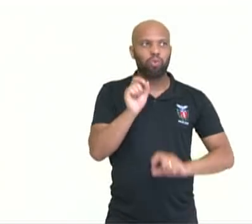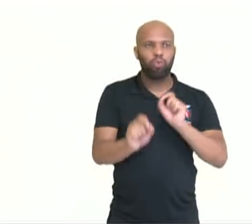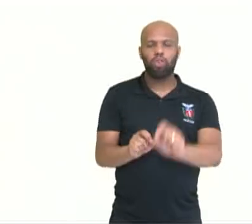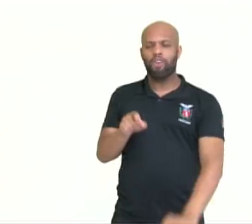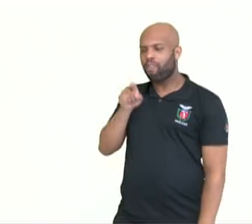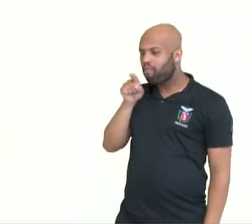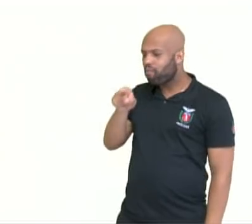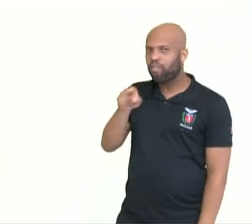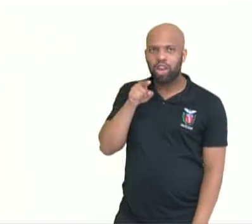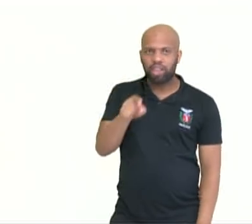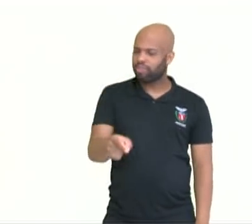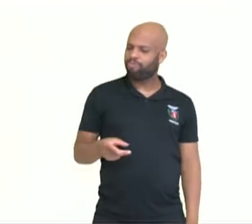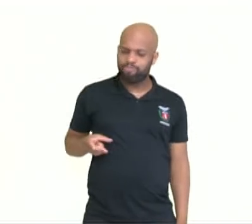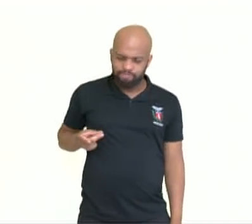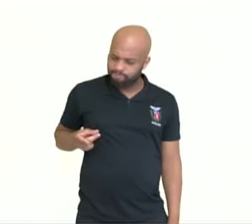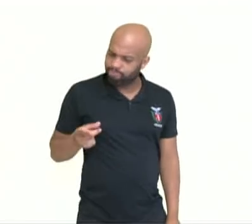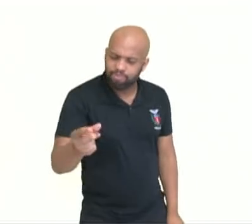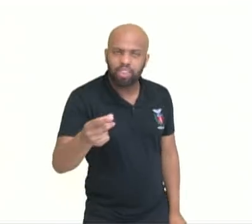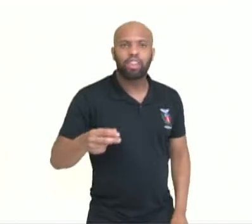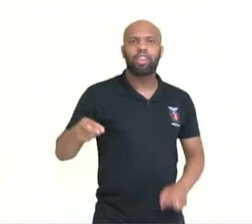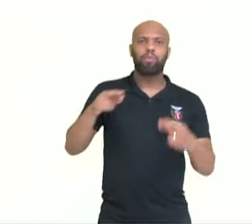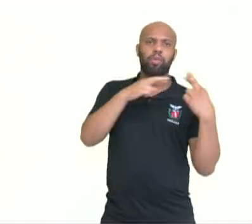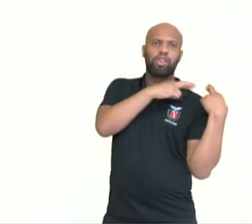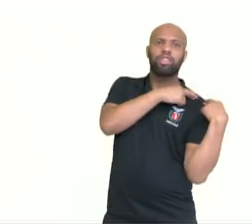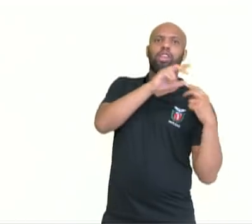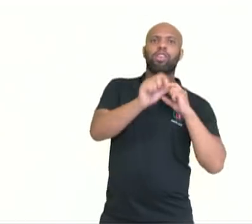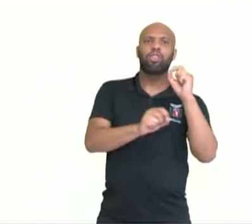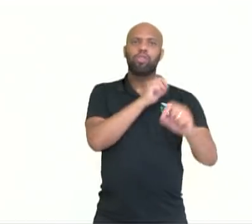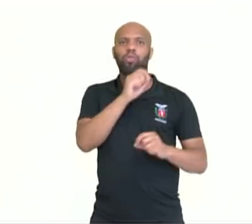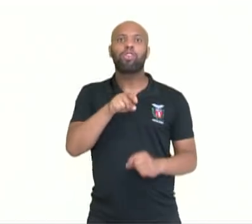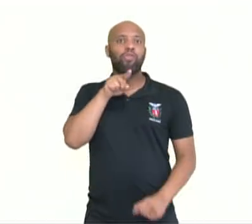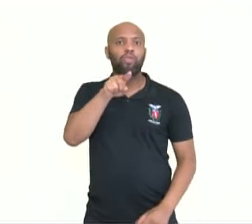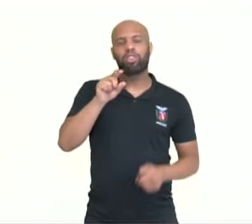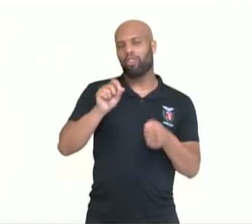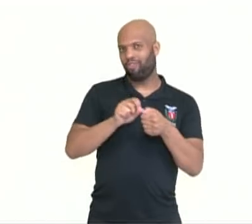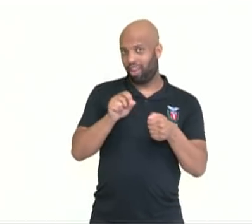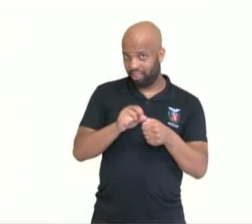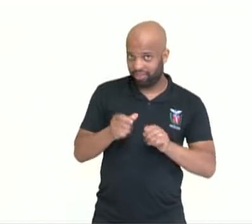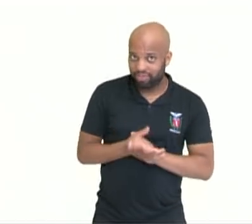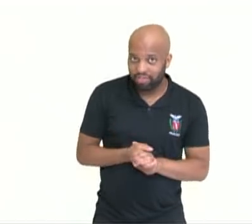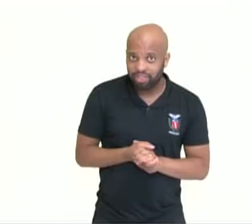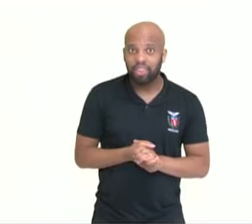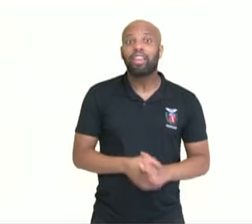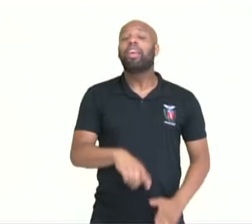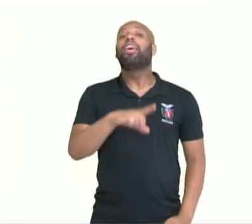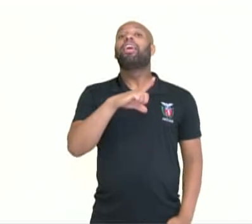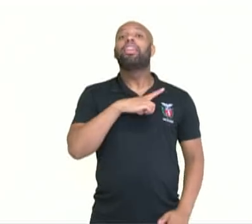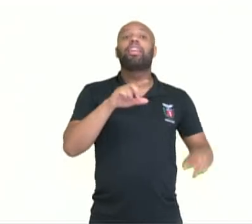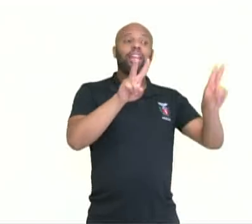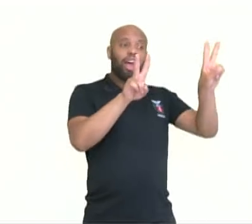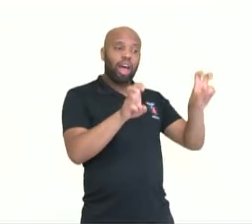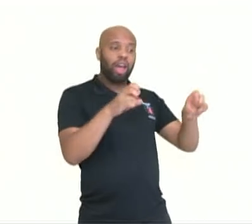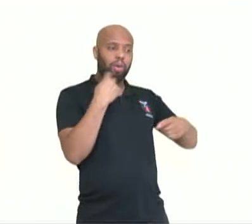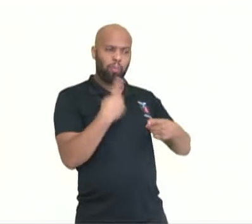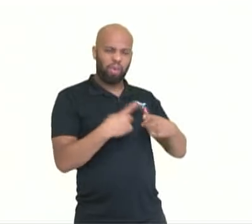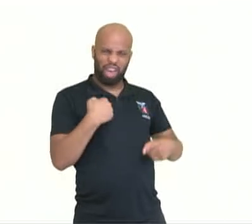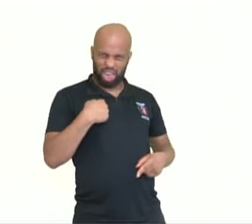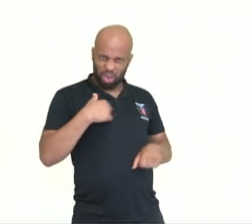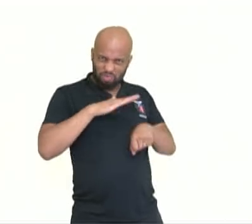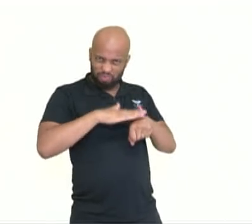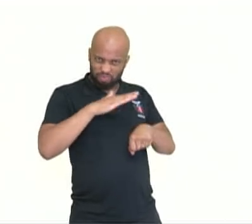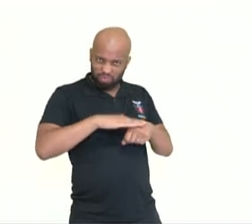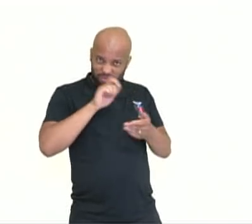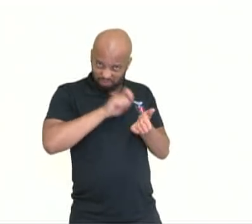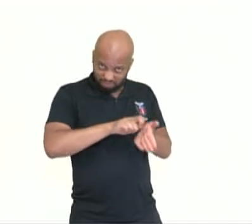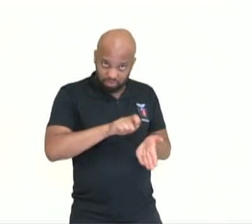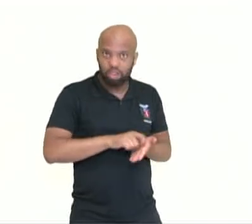tornas eternamente responsável por aquilo que cativas. Está entre aspas, porque não é uma fala minha que organizei o